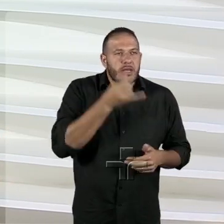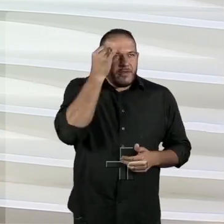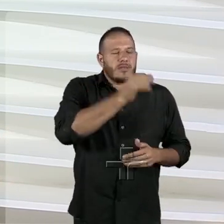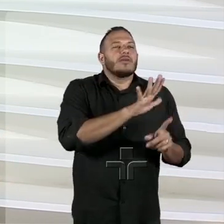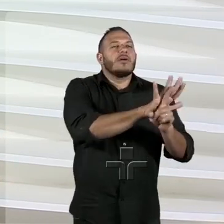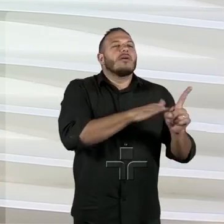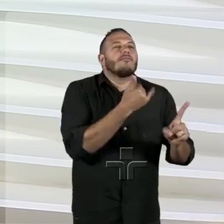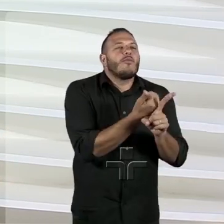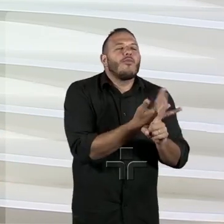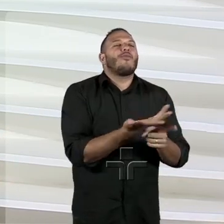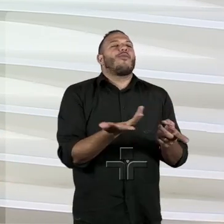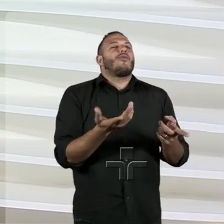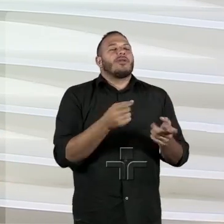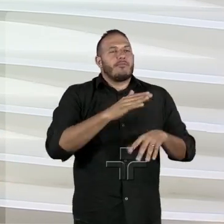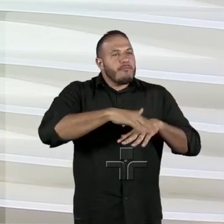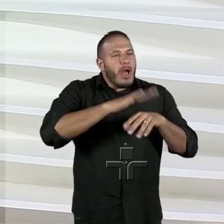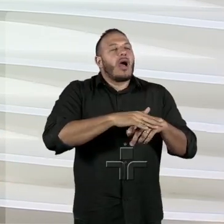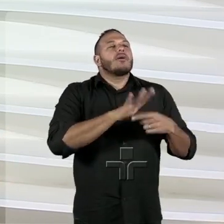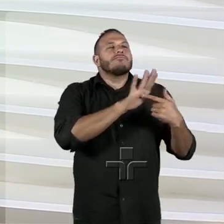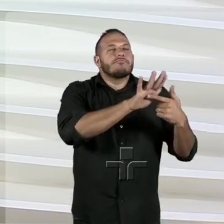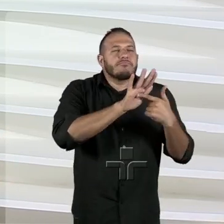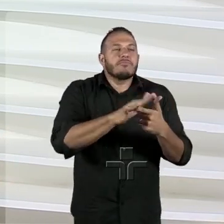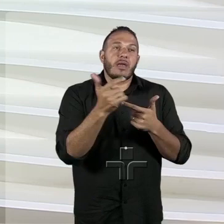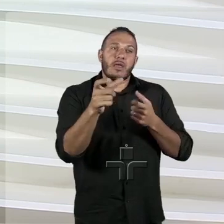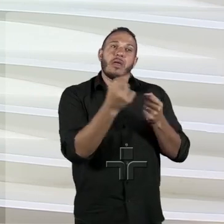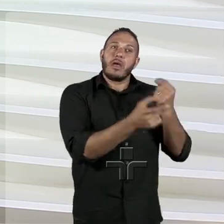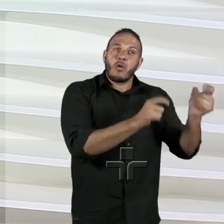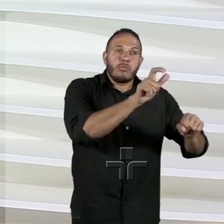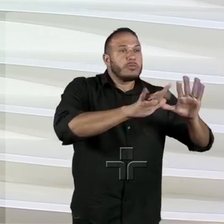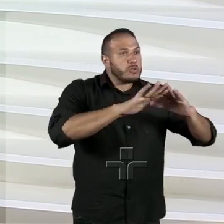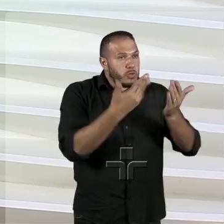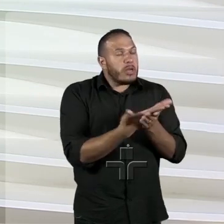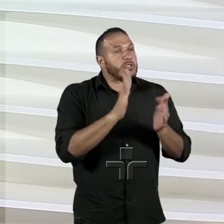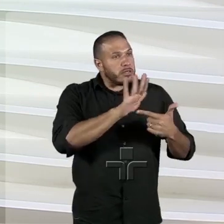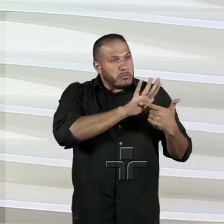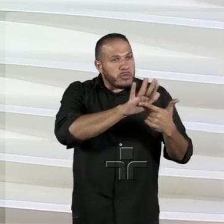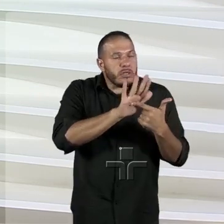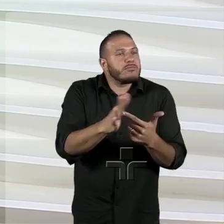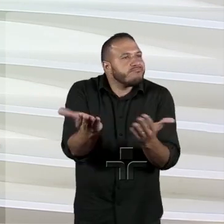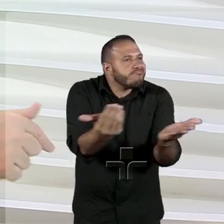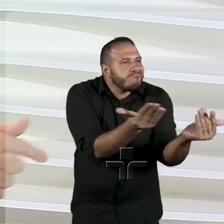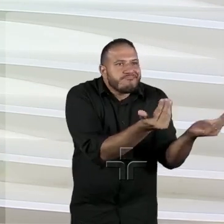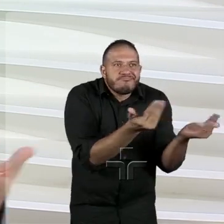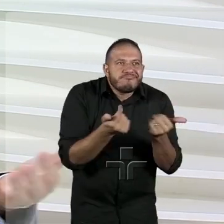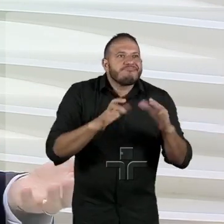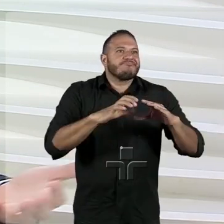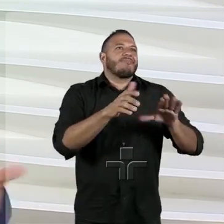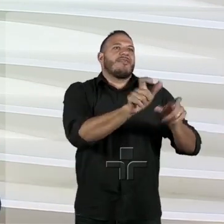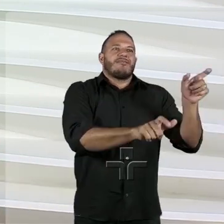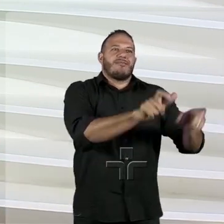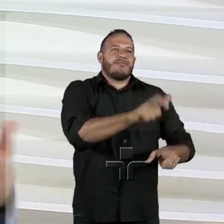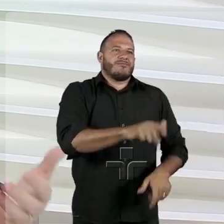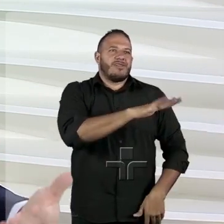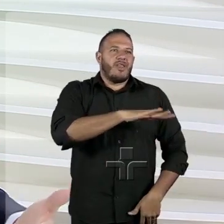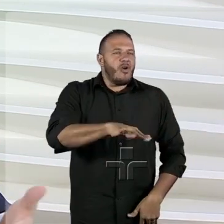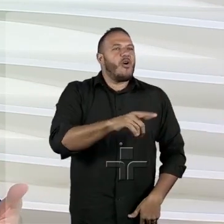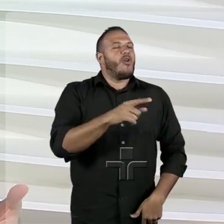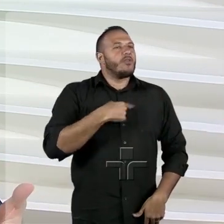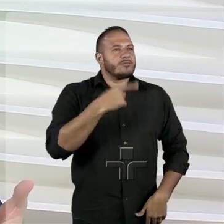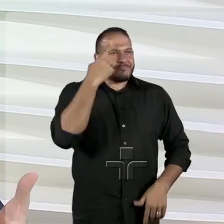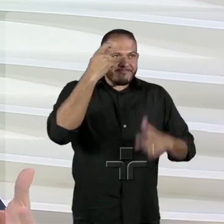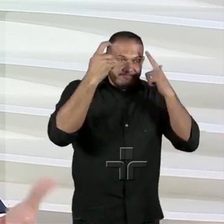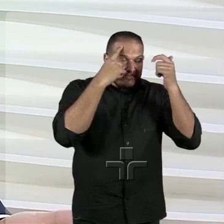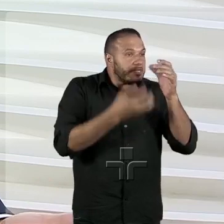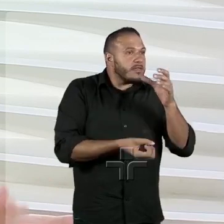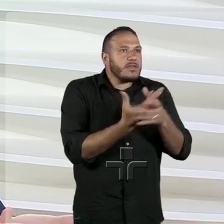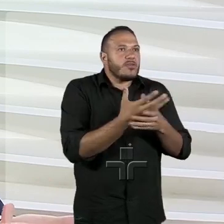trazer mais exemplos, como algumas escolas já estão buscando, do acolhimento pelos próprios alunos, onde os próprios alunos procuram criar uma rede